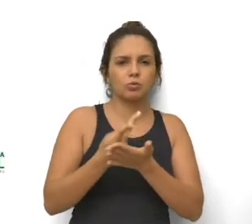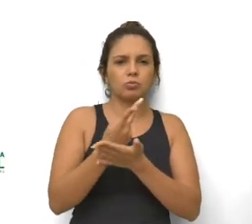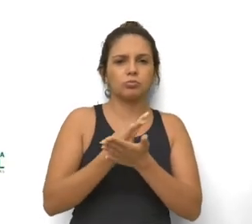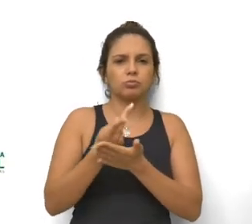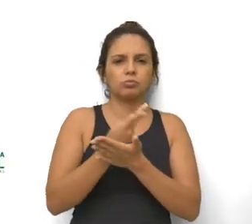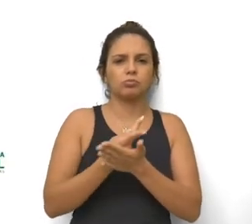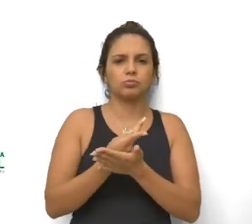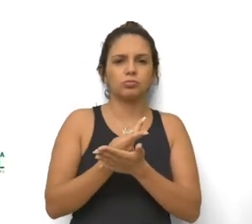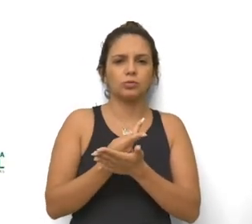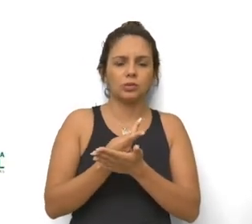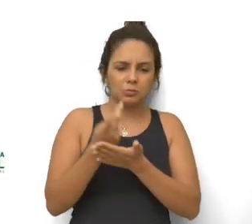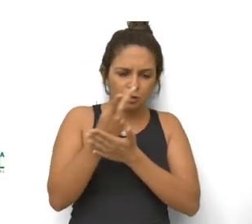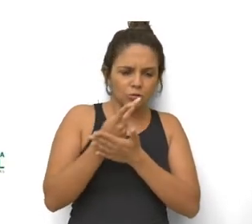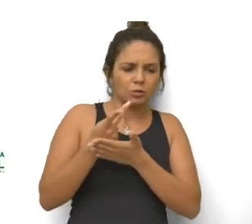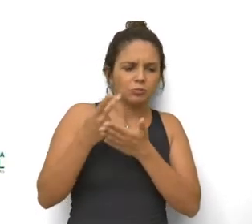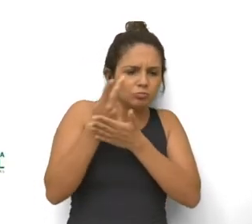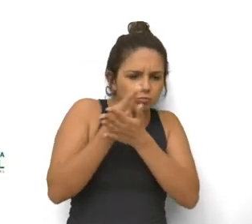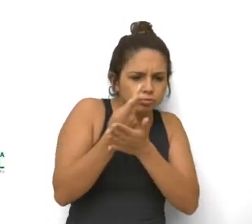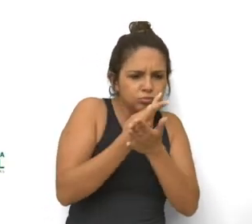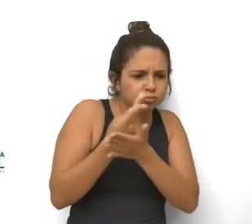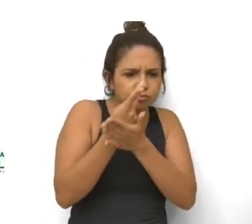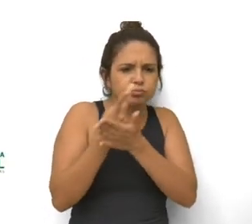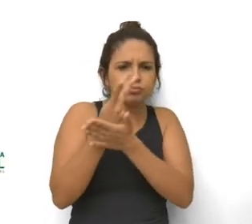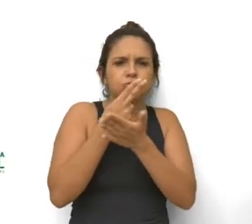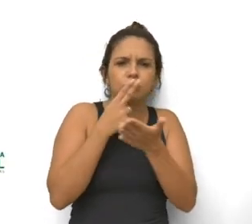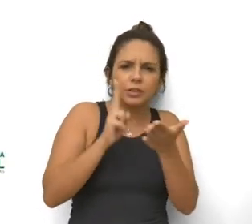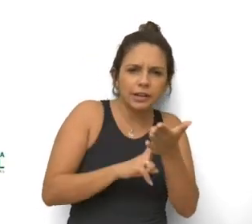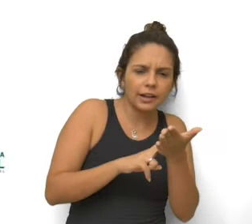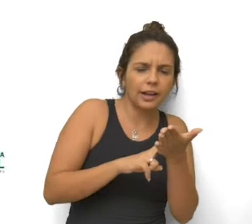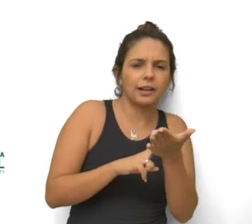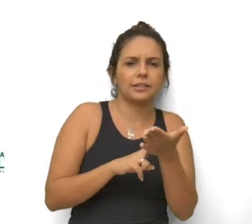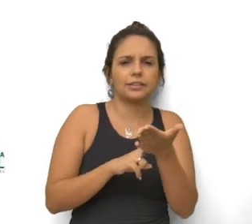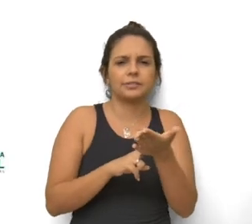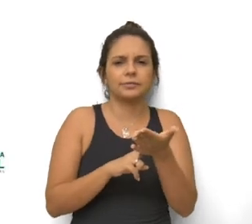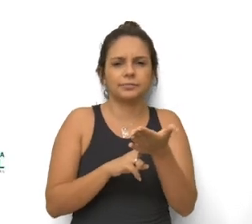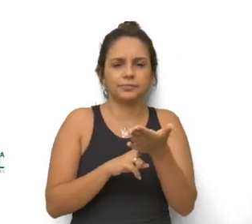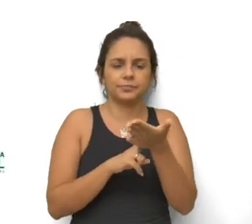passando um pente fino nas cartas, né, que ela escreveu